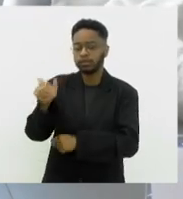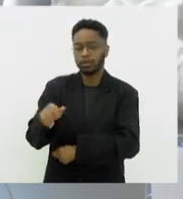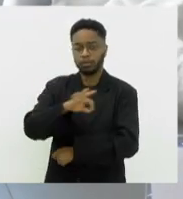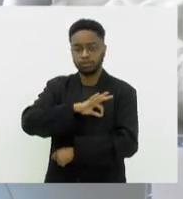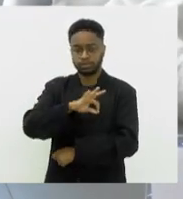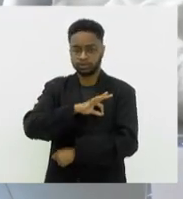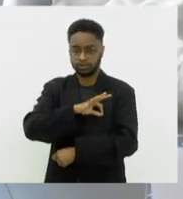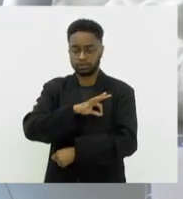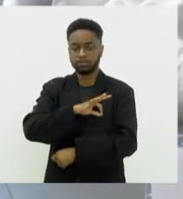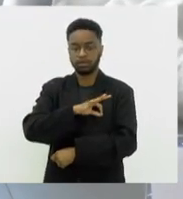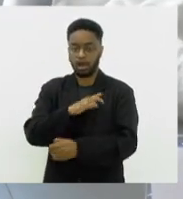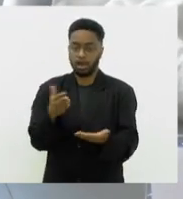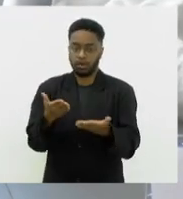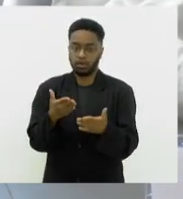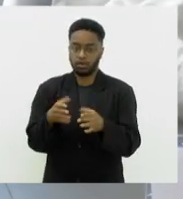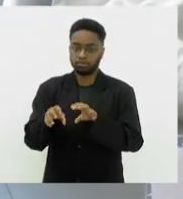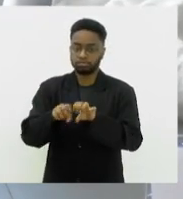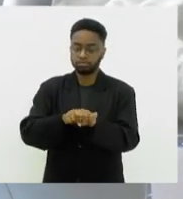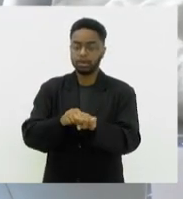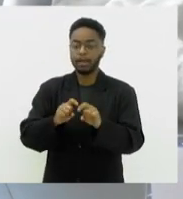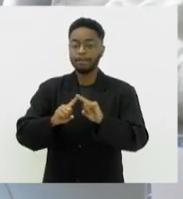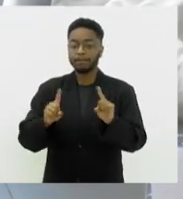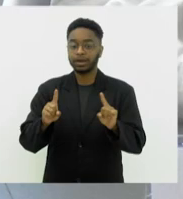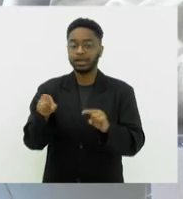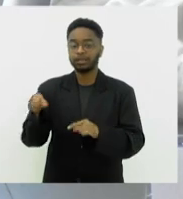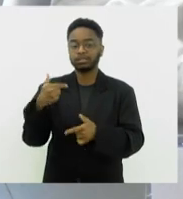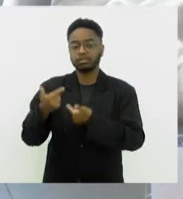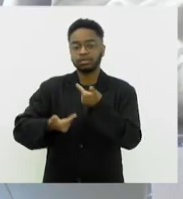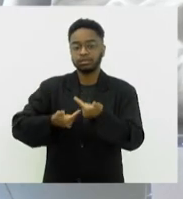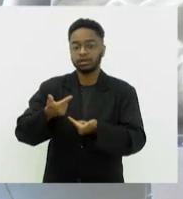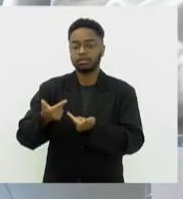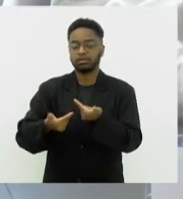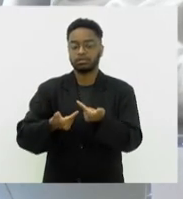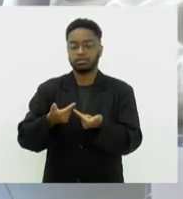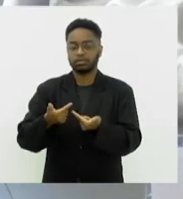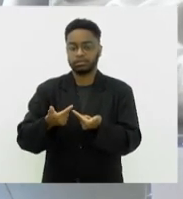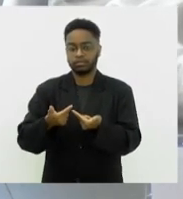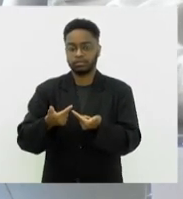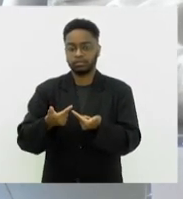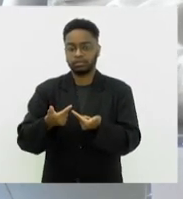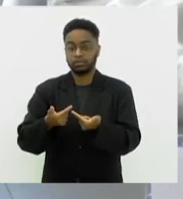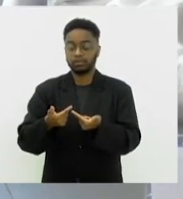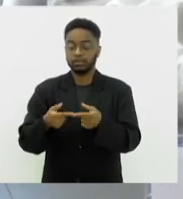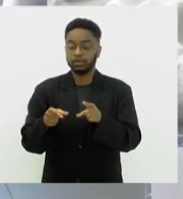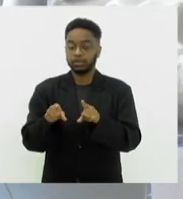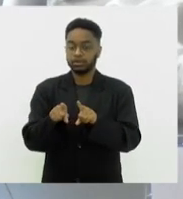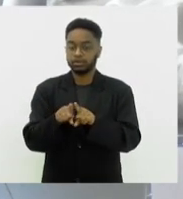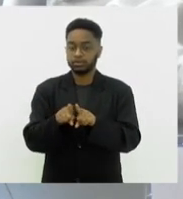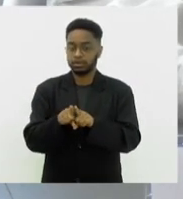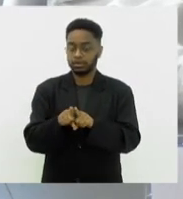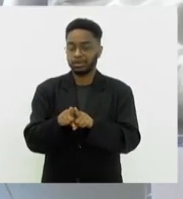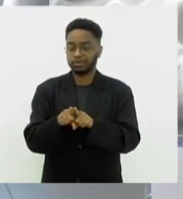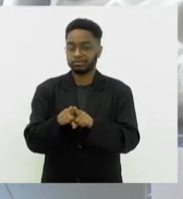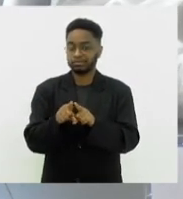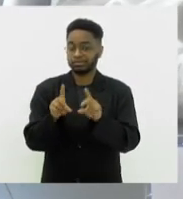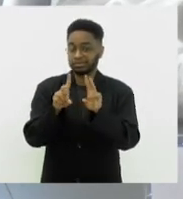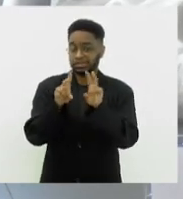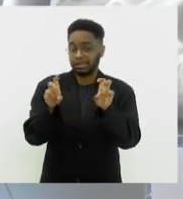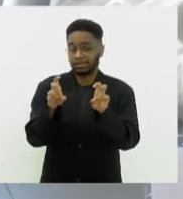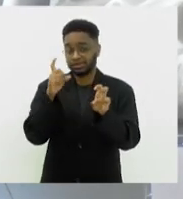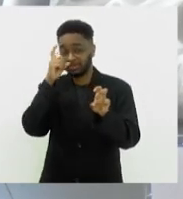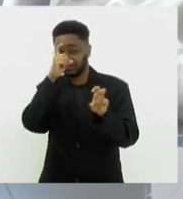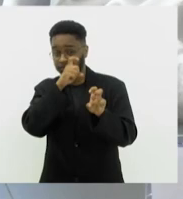militar e que no Exercício inclusive da sua função e e toda a situação delicada expôs